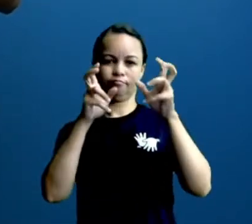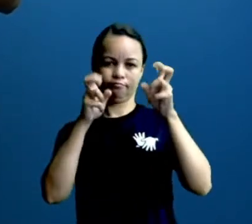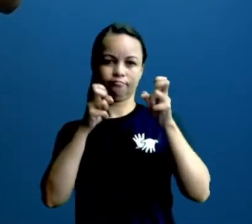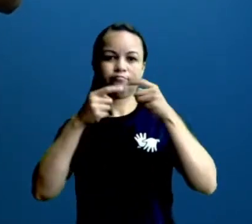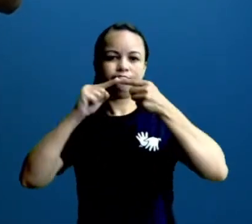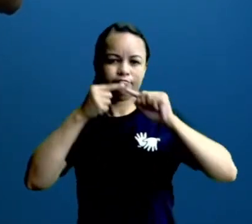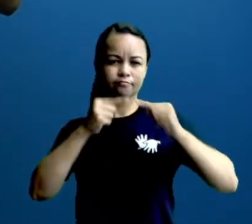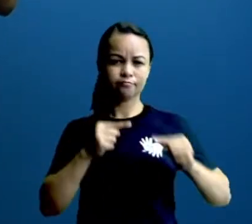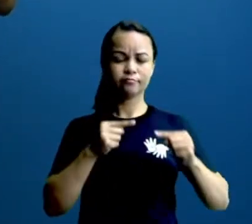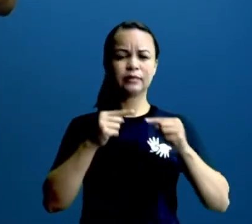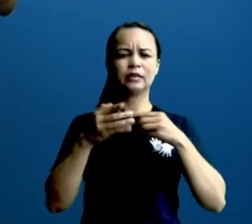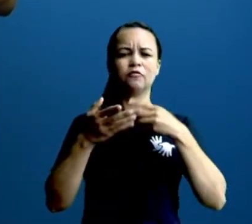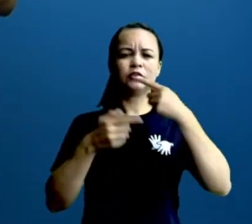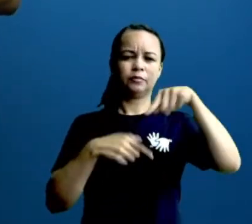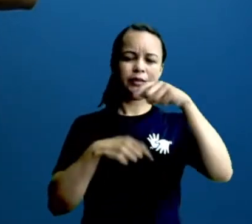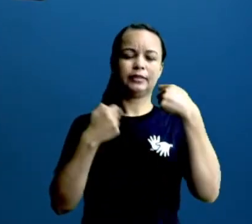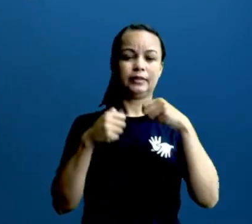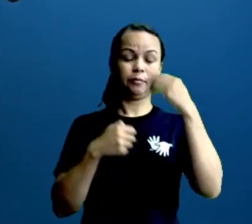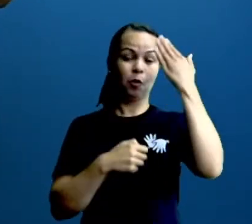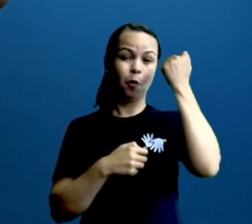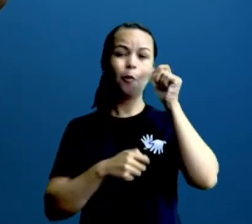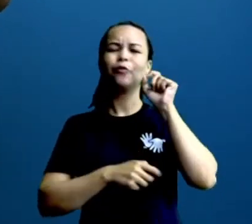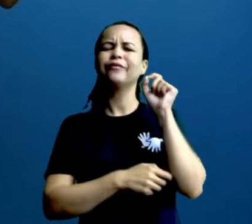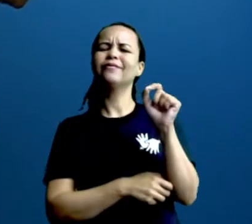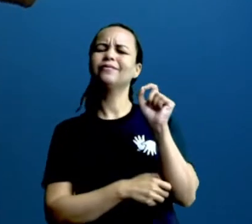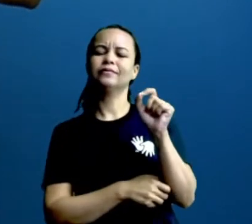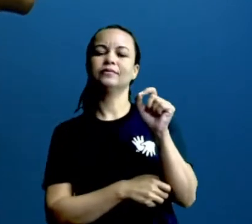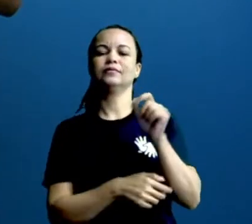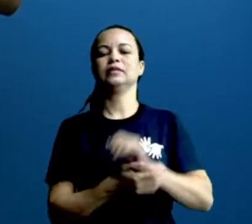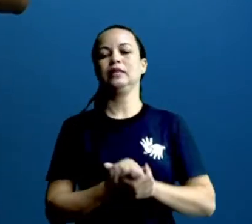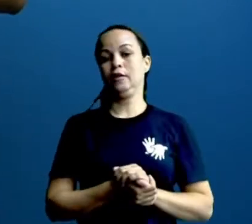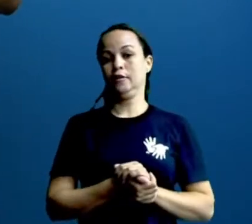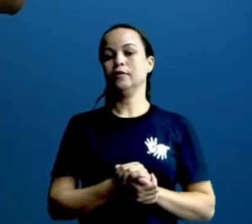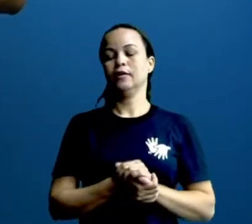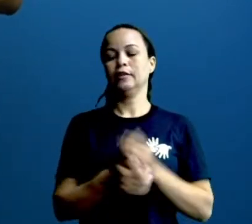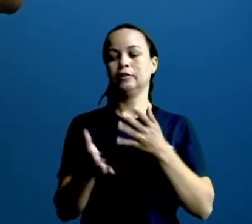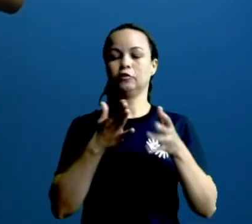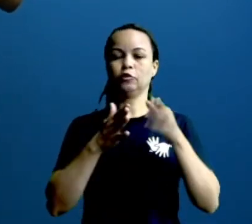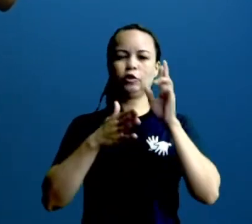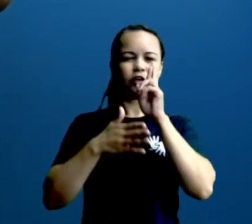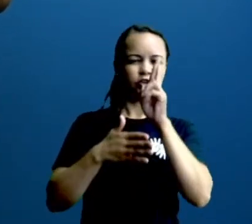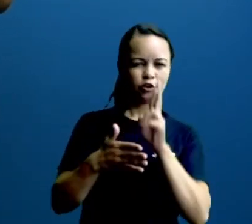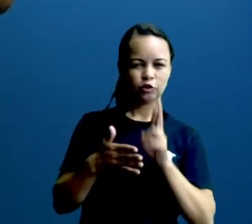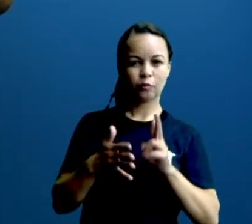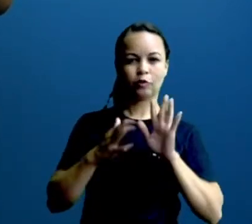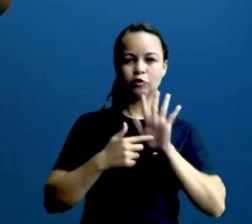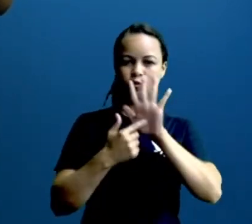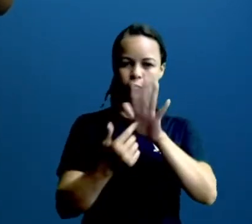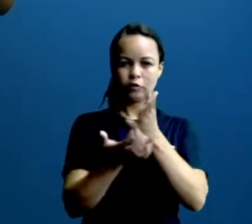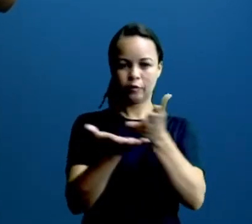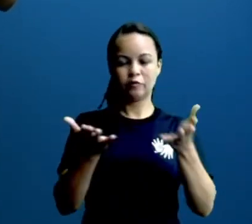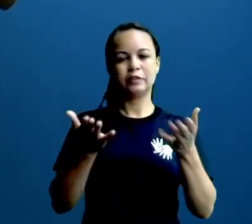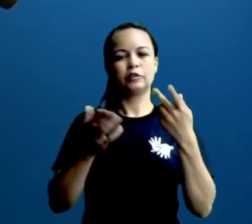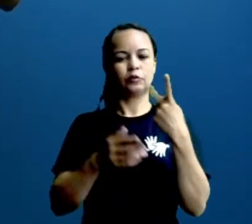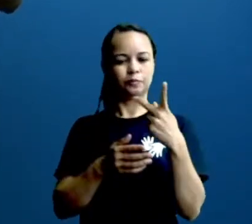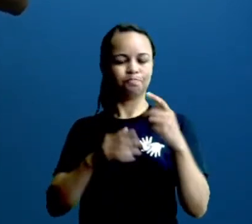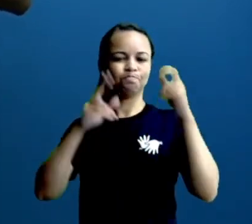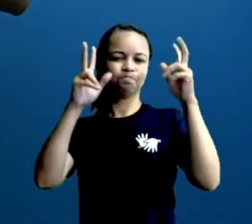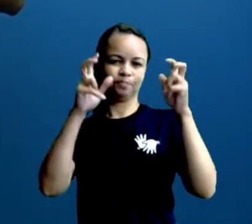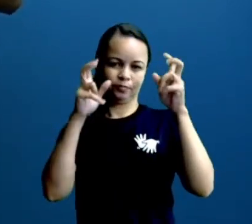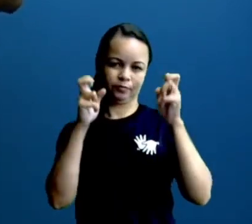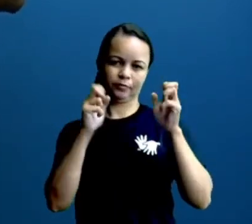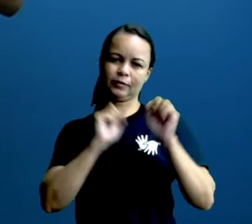você precisa saber o que é. E aí, hoje, eu vou trazer todas as respostas sobre esse tema. E,